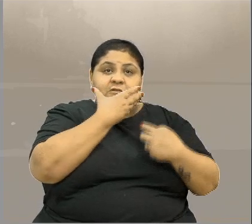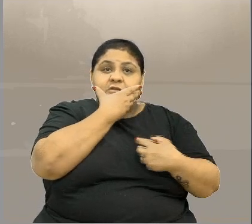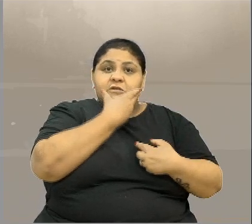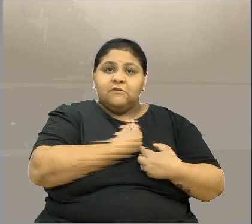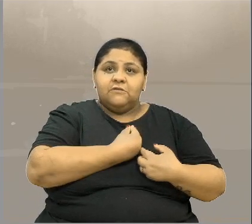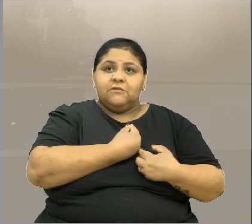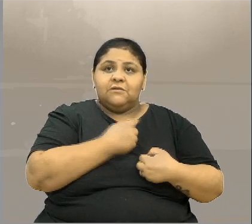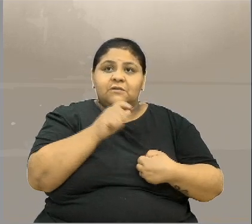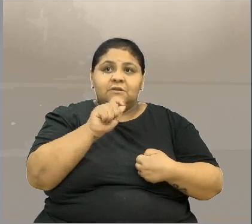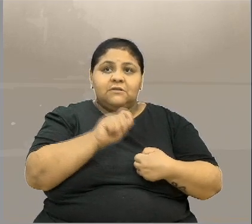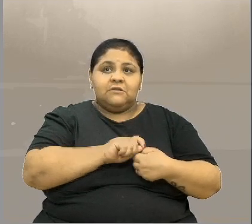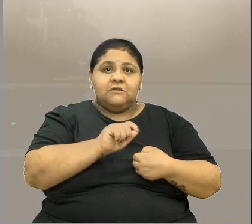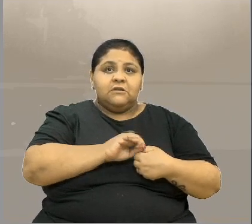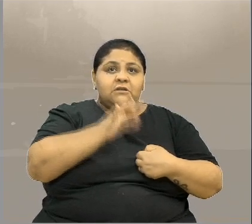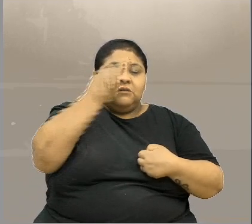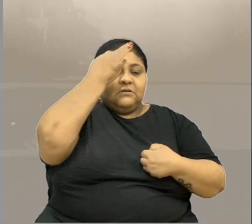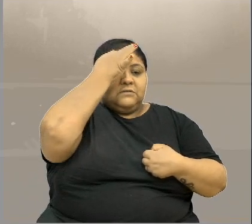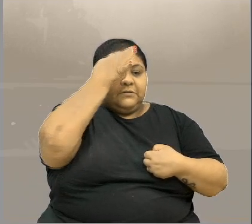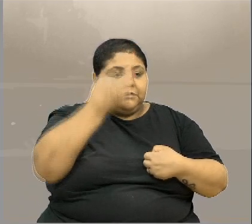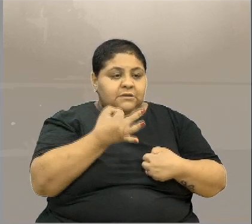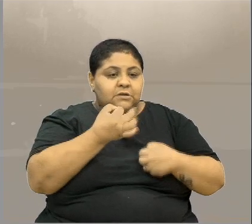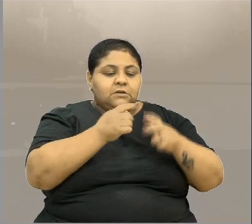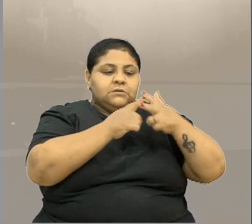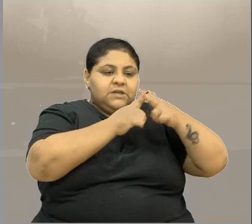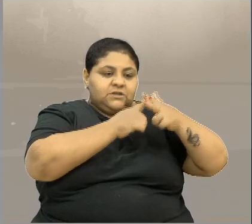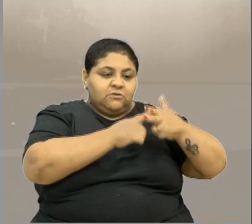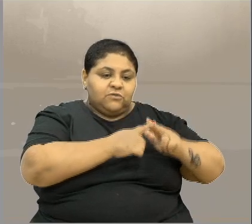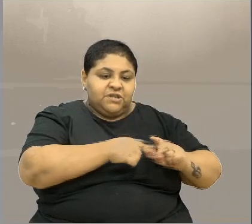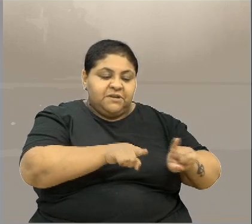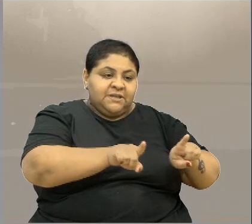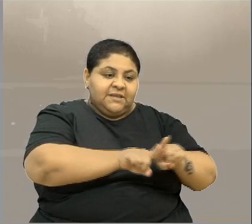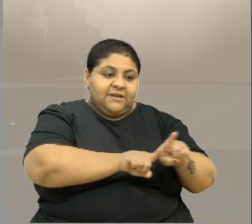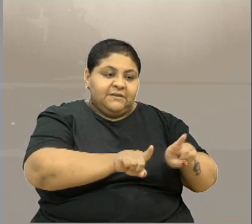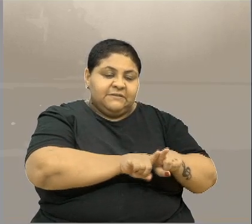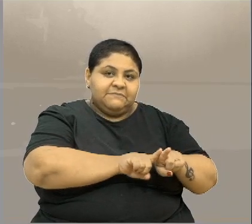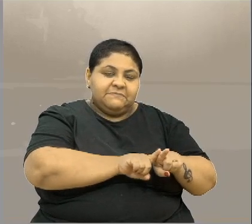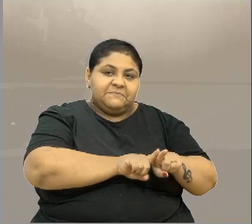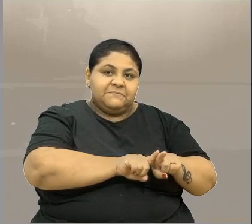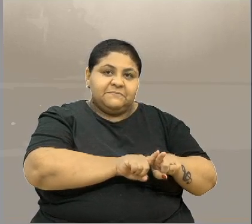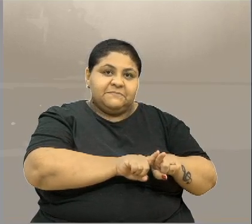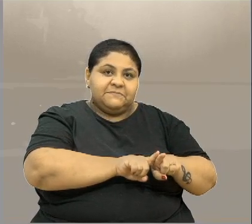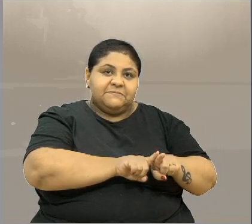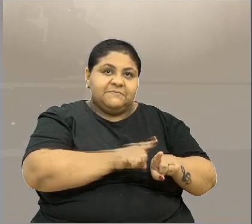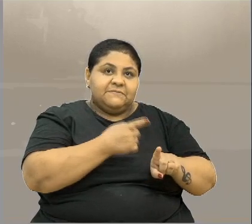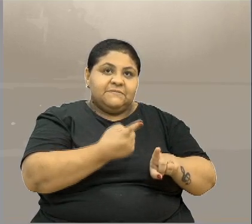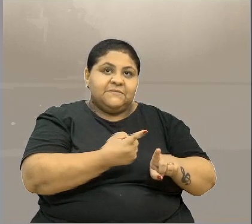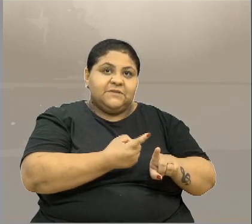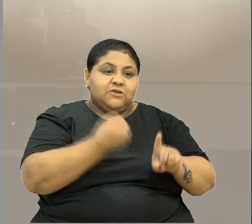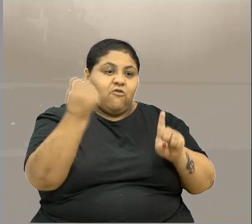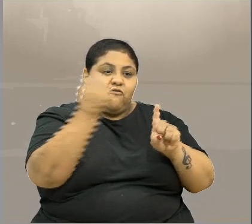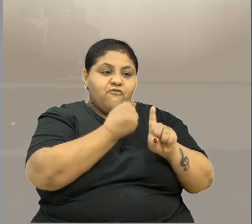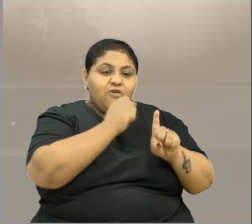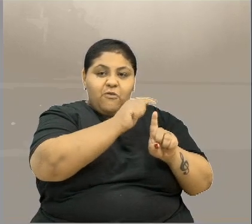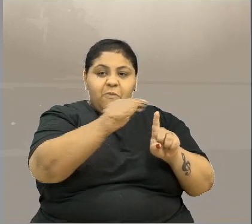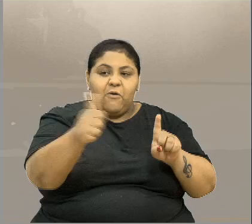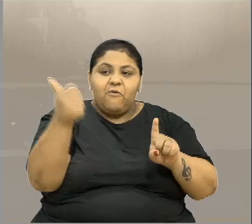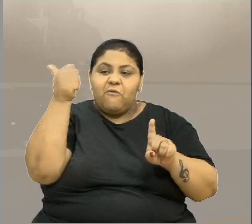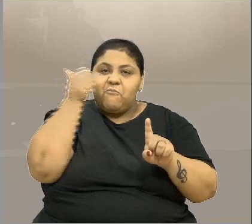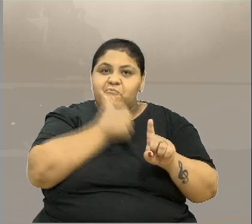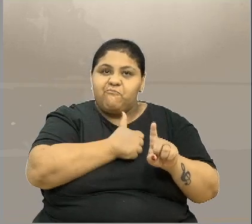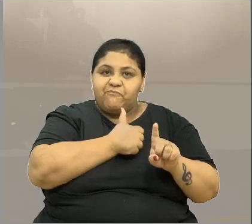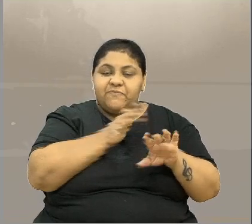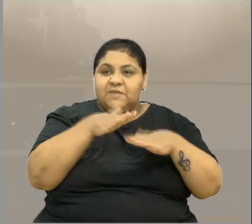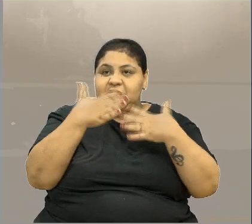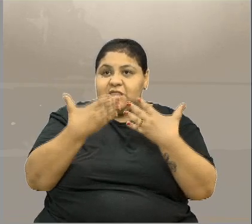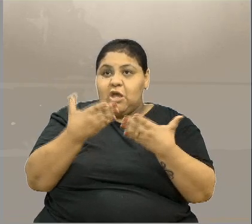que ele compreenda esses mecanismos e que no futuro ele não seja um agressor numa outra relação. Então o